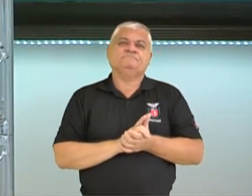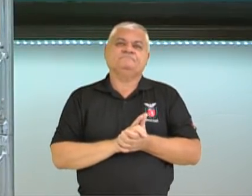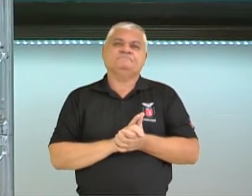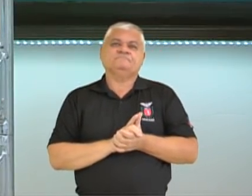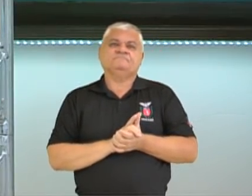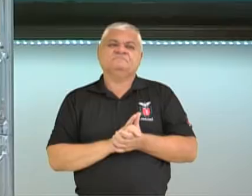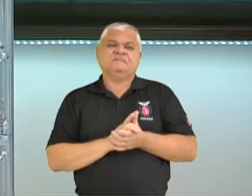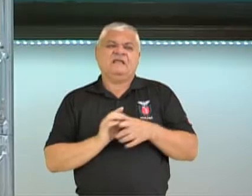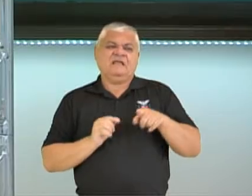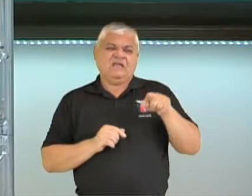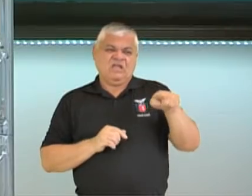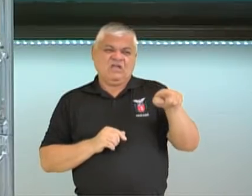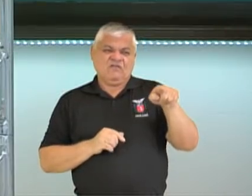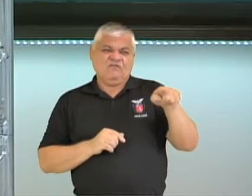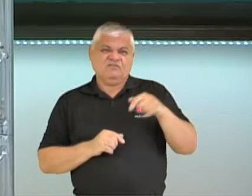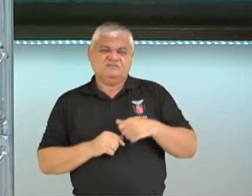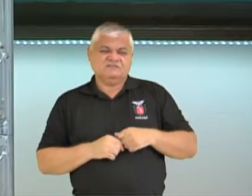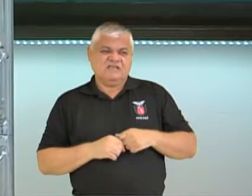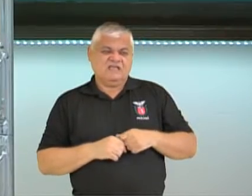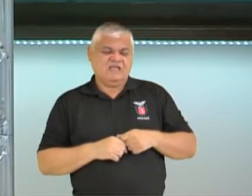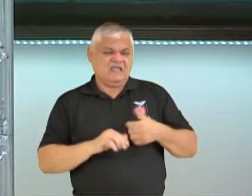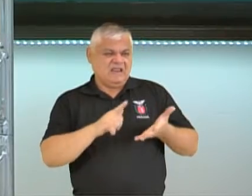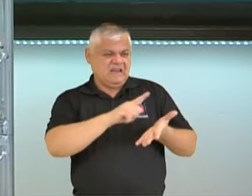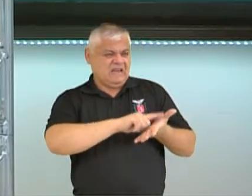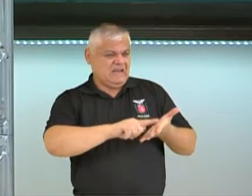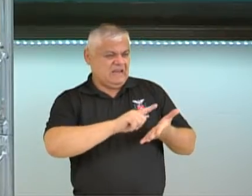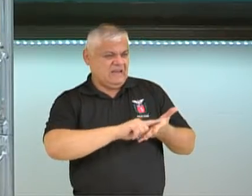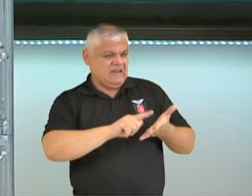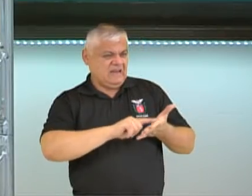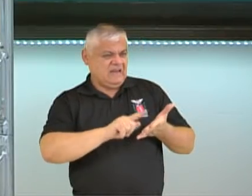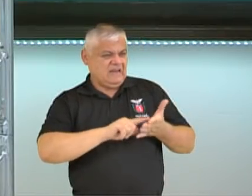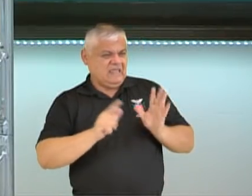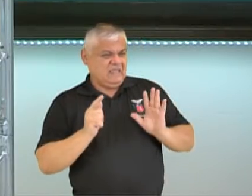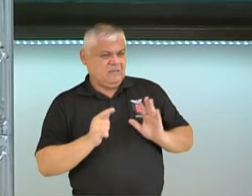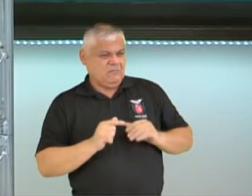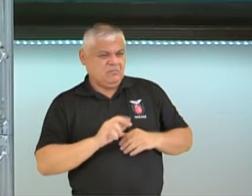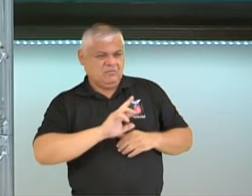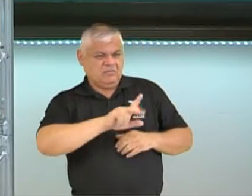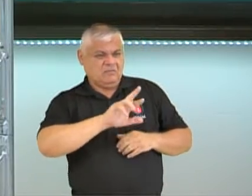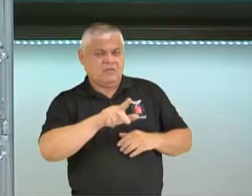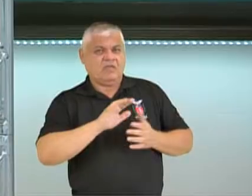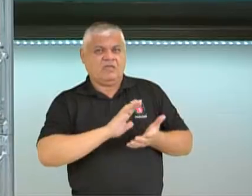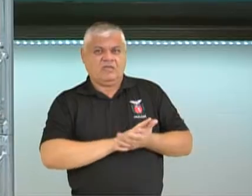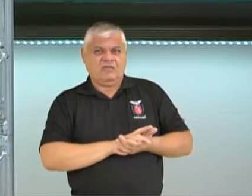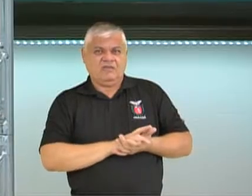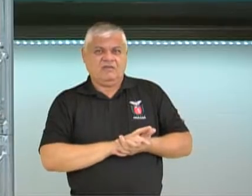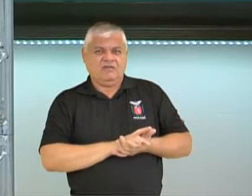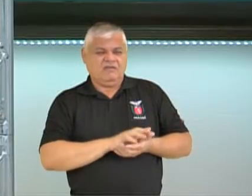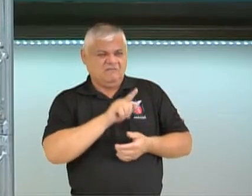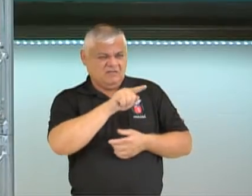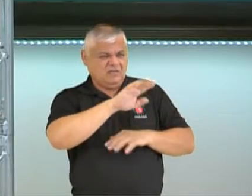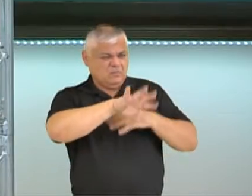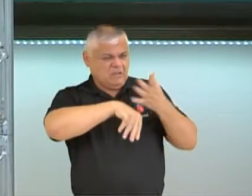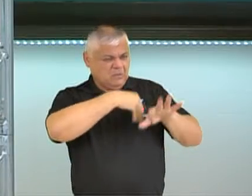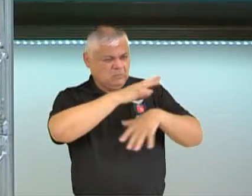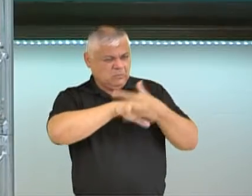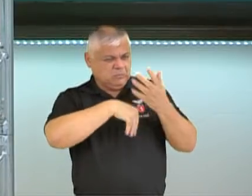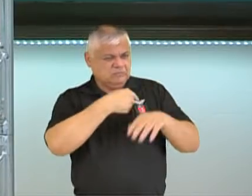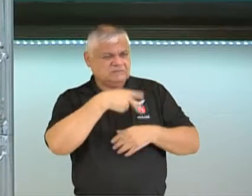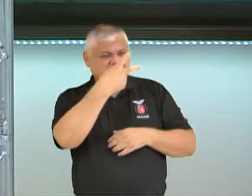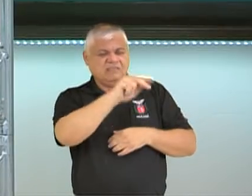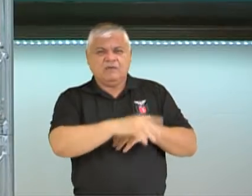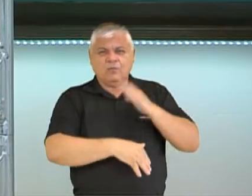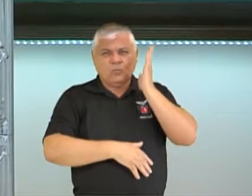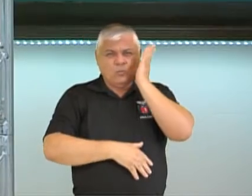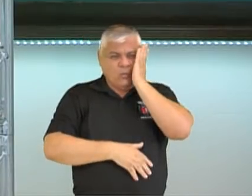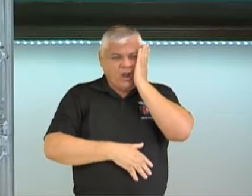você não é muito caprichoso, não é muito caprichosa com o seu quarto lá, né? Você deixa meio bagunçado as coisas lá, meio